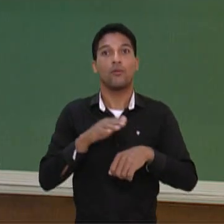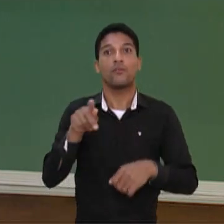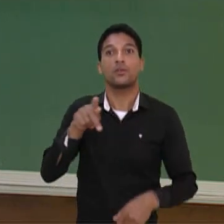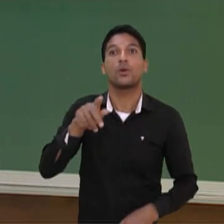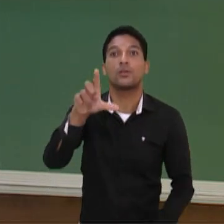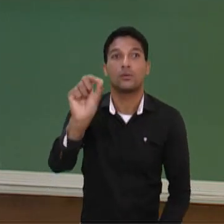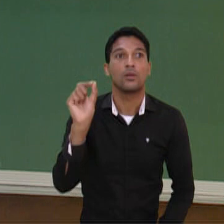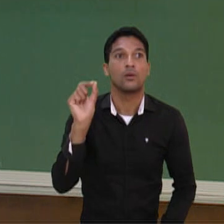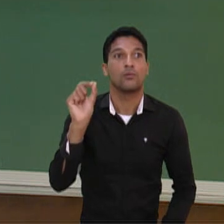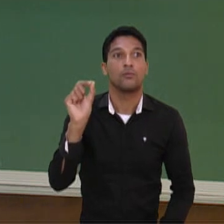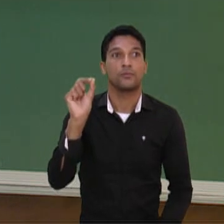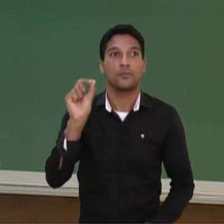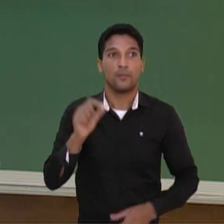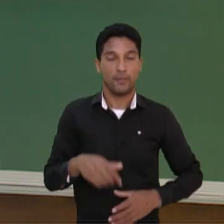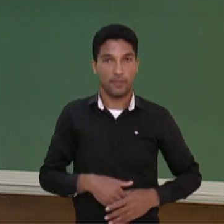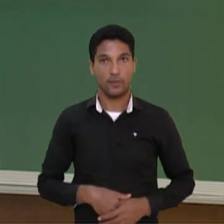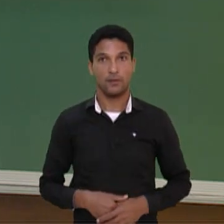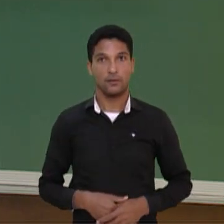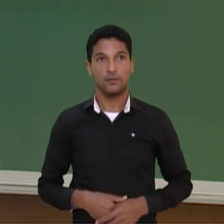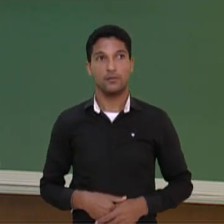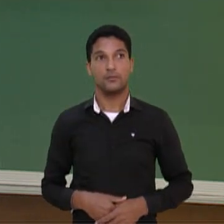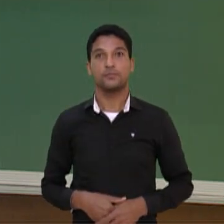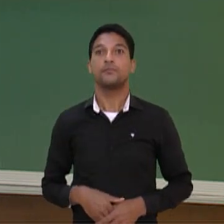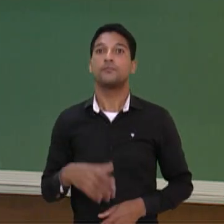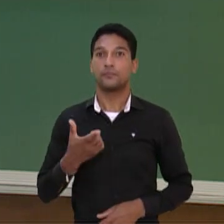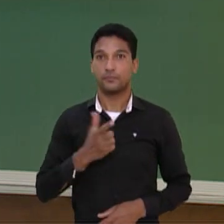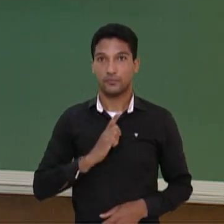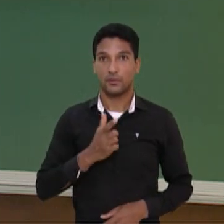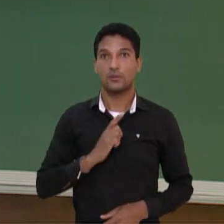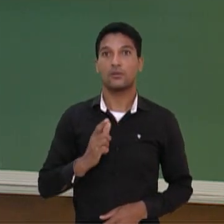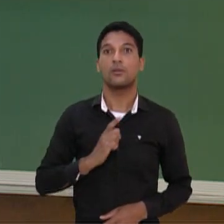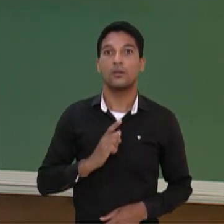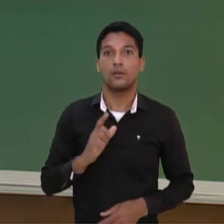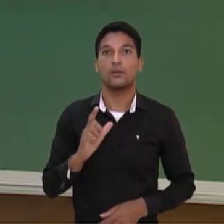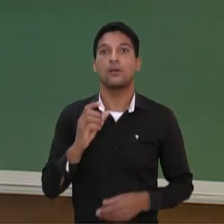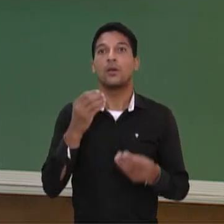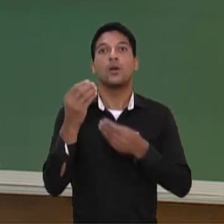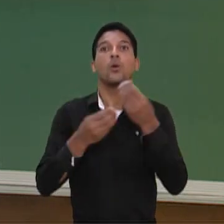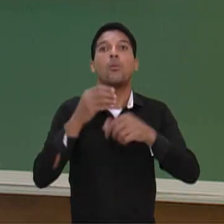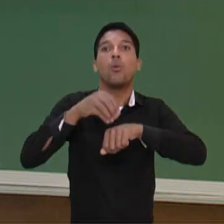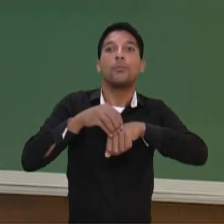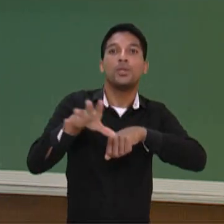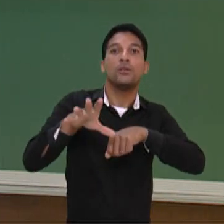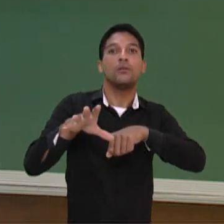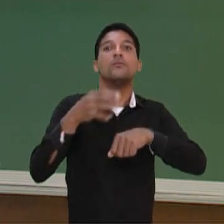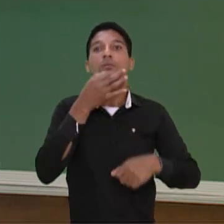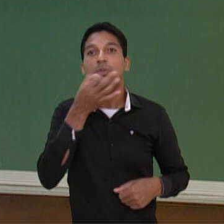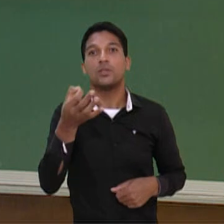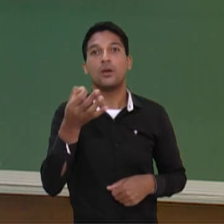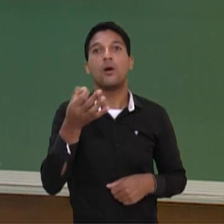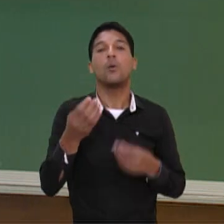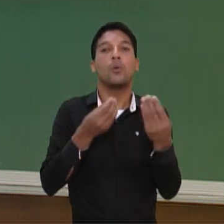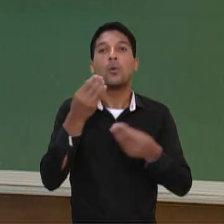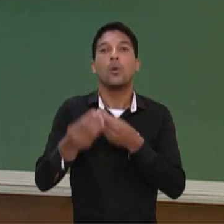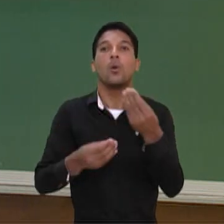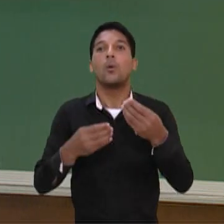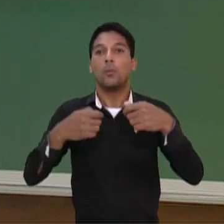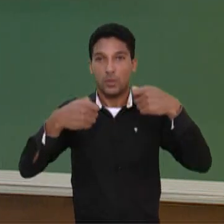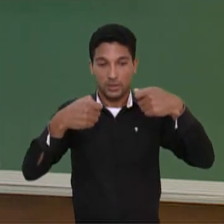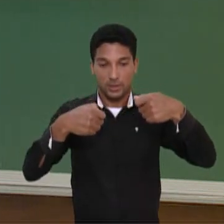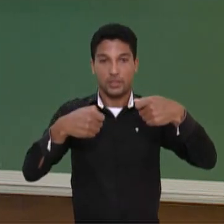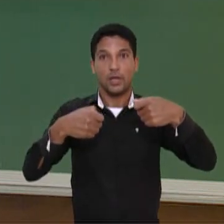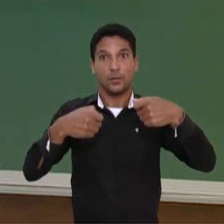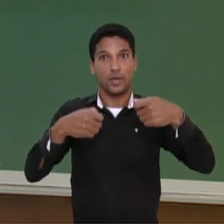estudo de função quadrática e gráfico, nós teremos aí os apontamentos, quais são as sugestões que eu preciso para desenhar um gráfico. De